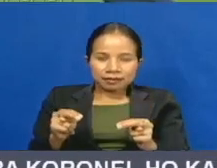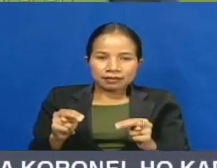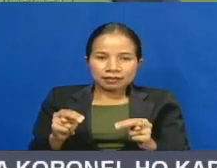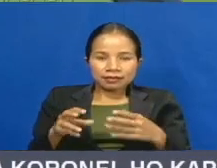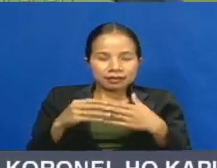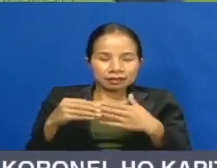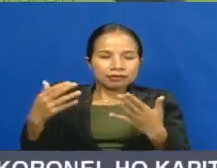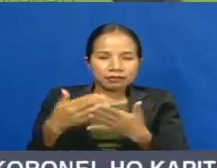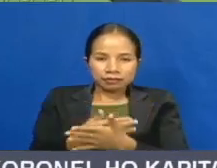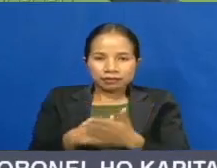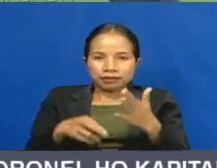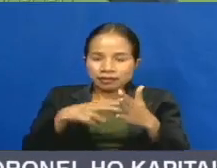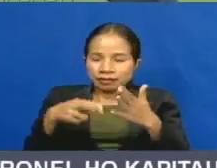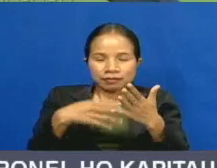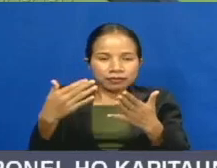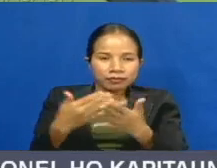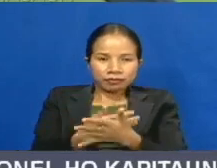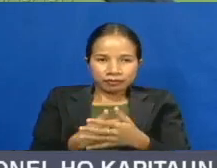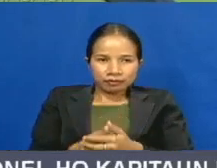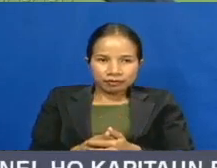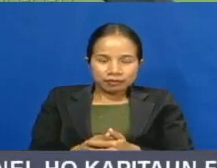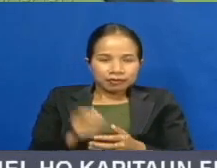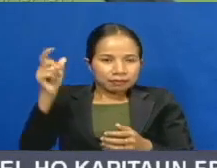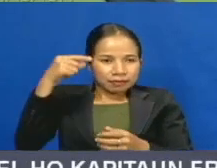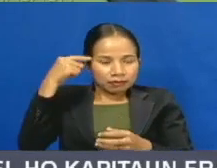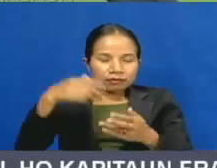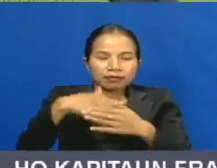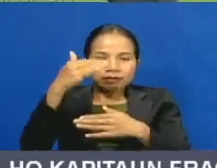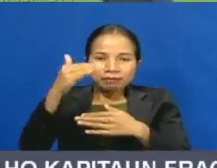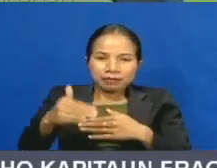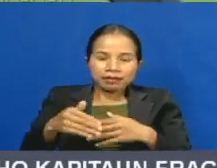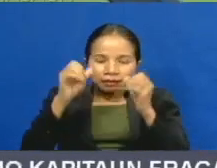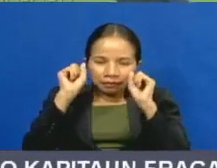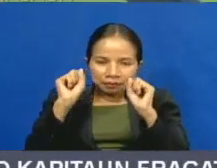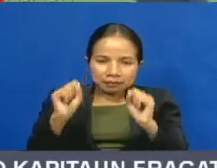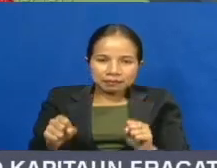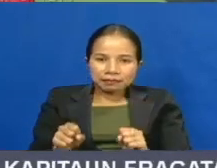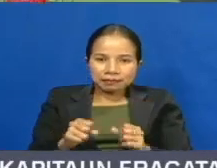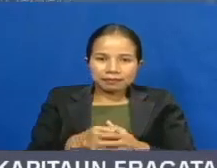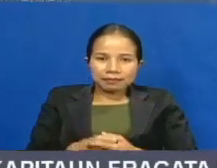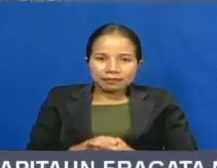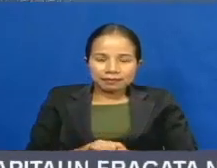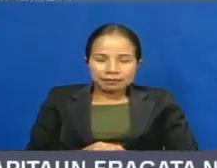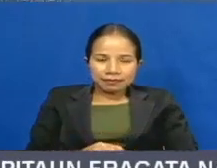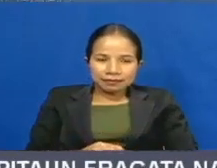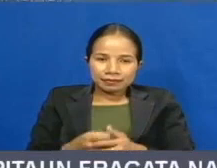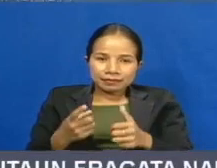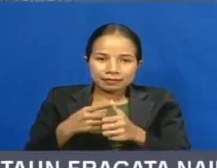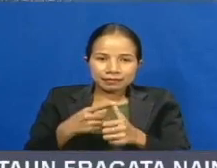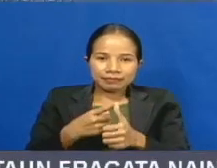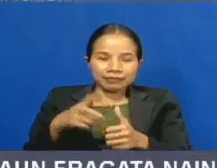e estrategias fom para governação turma inene pele la autura. Antes